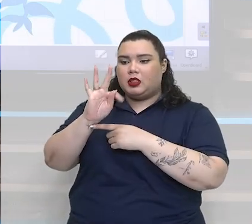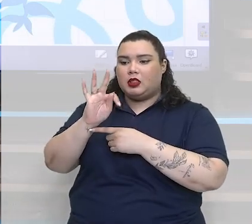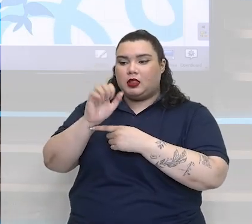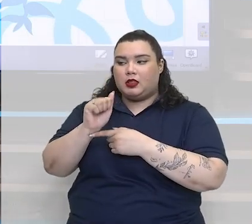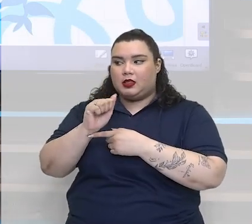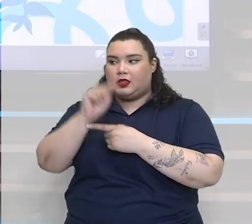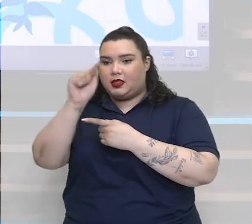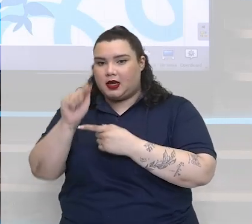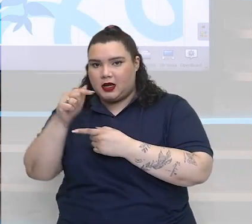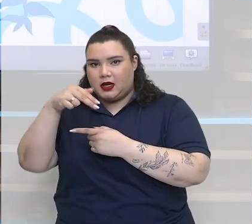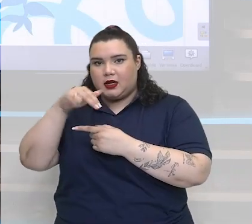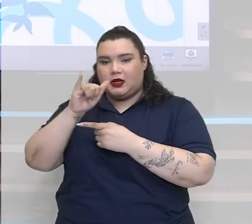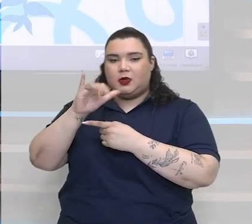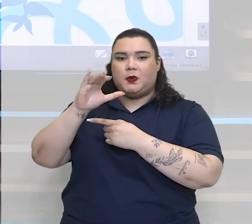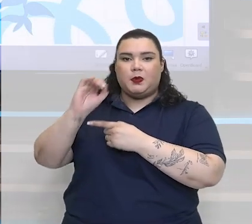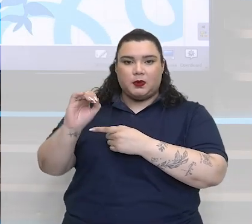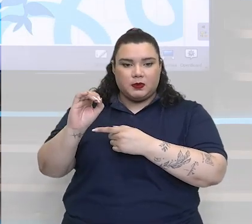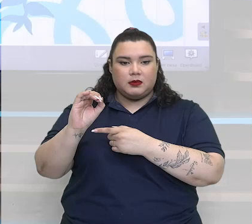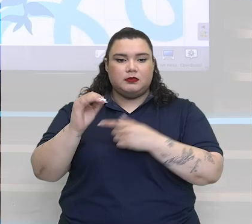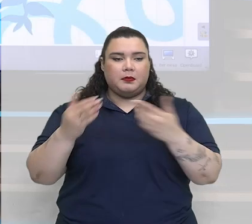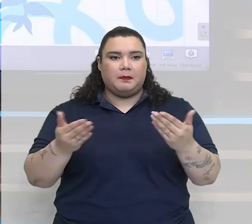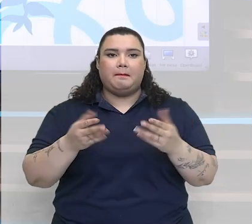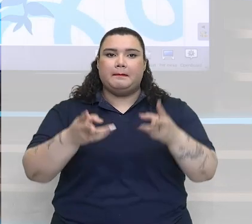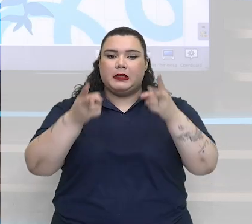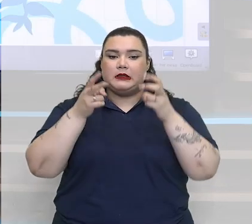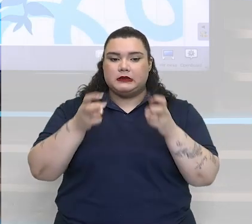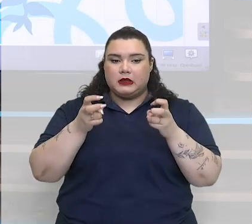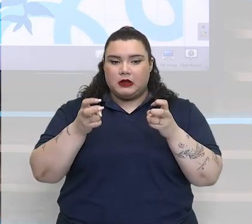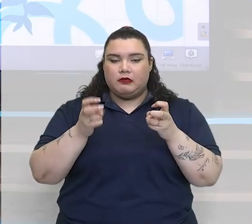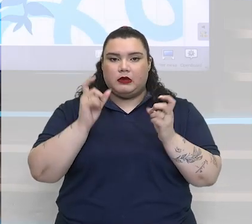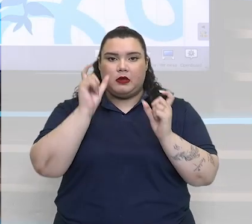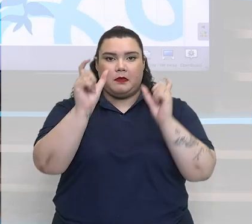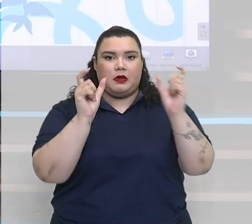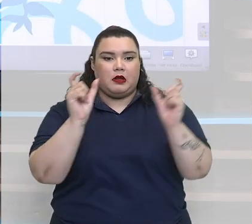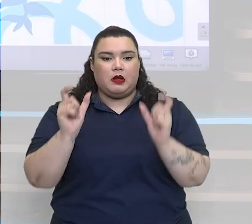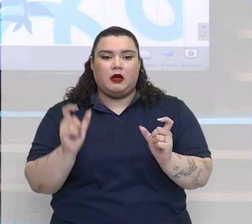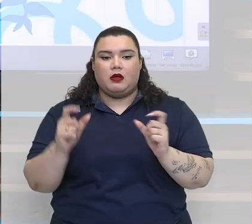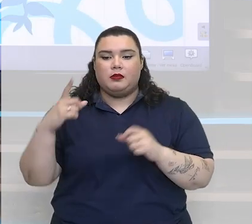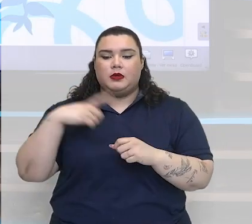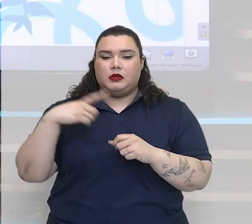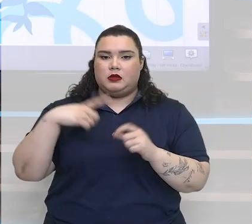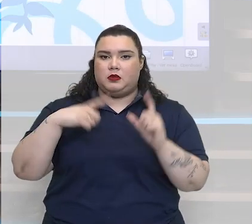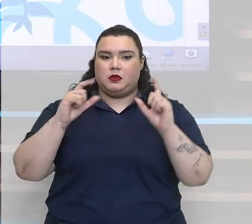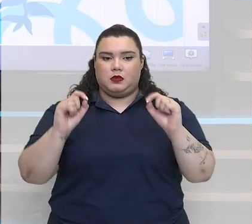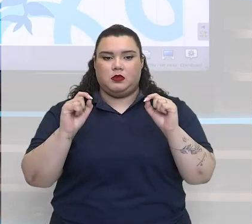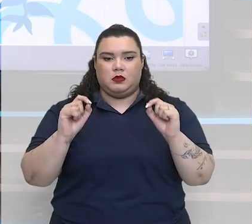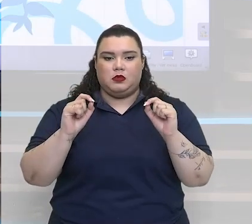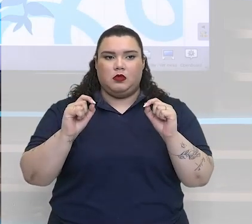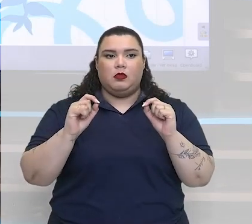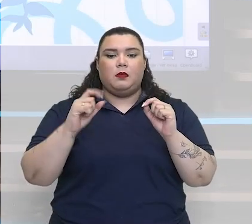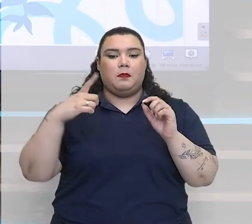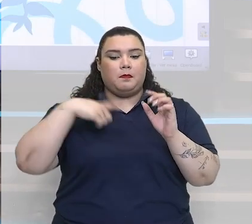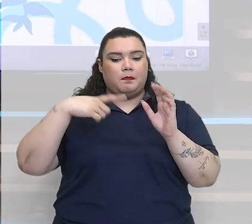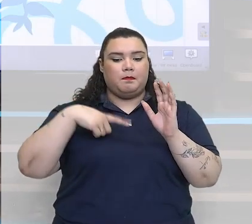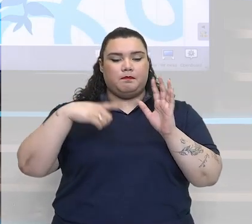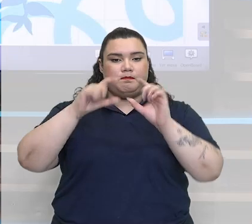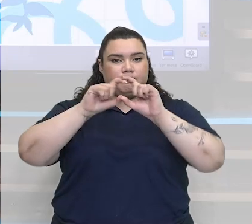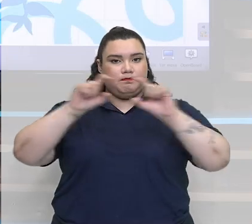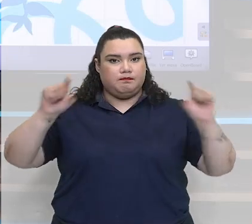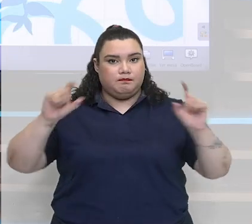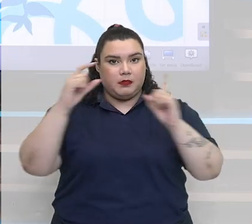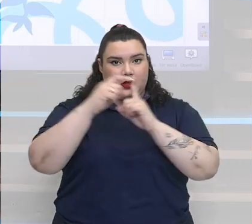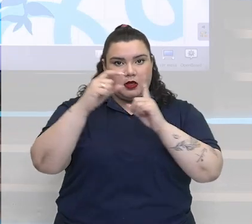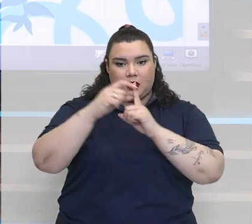né? Você observou aí que existem nas palavras uma sílaba, e cada palavra da língua